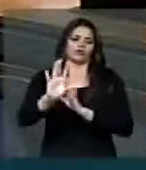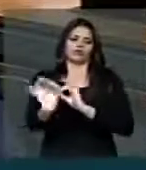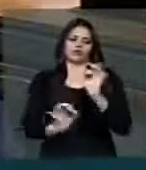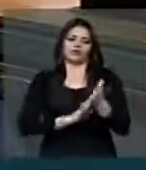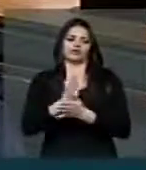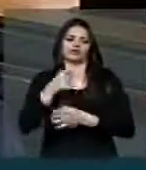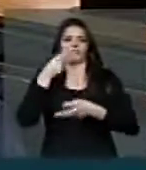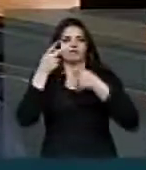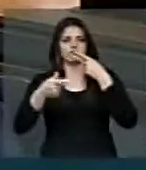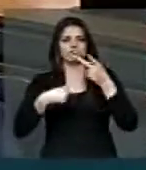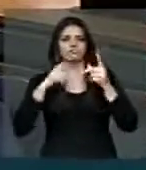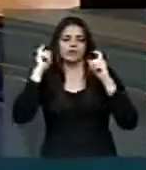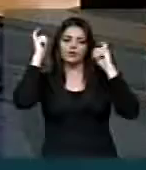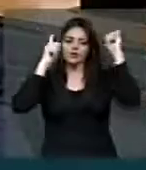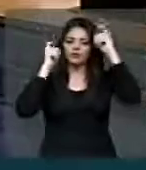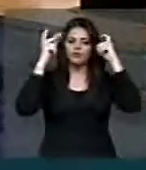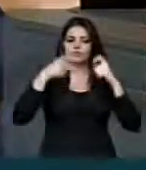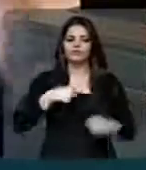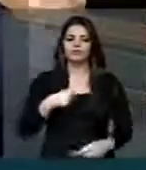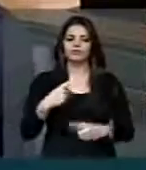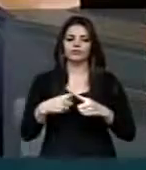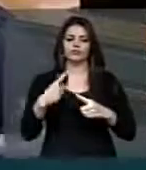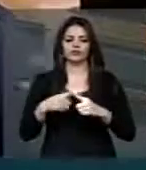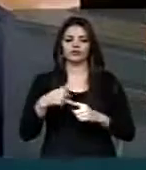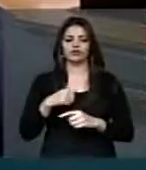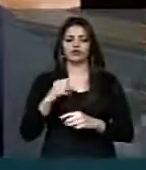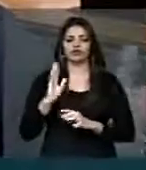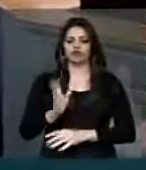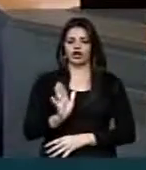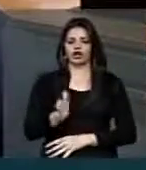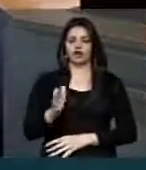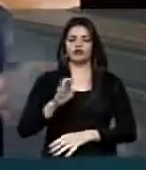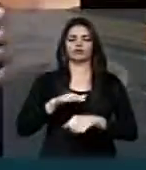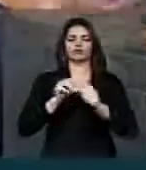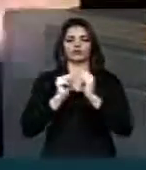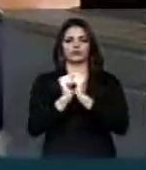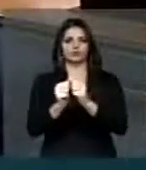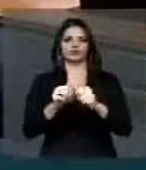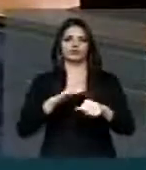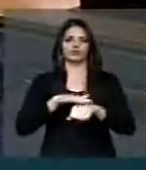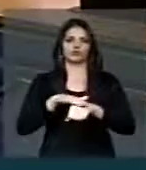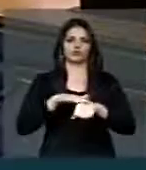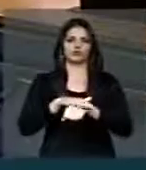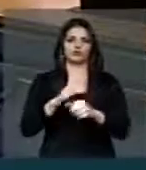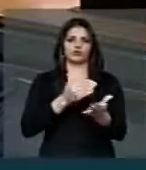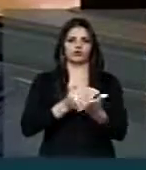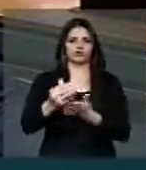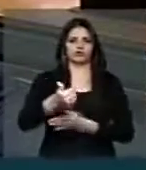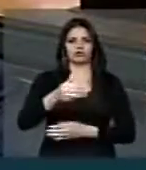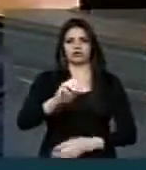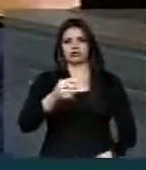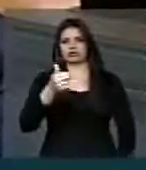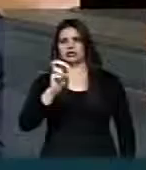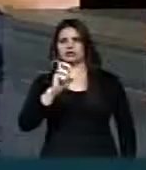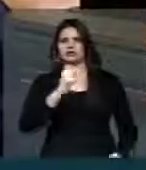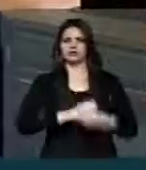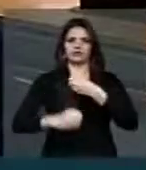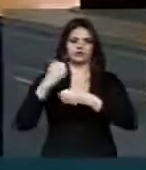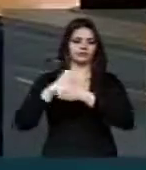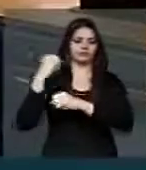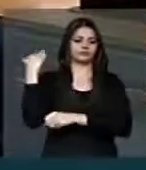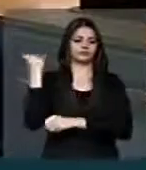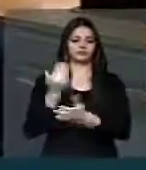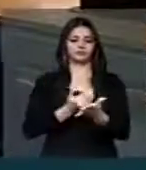coloquei essa preocupação, porque estivemos aqui juntos no começo disso há cerca de 10, 15 anos, e